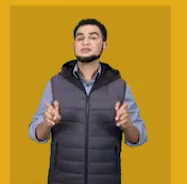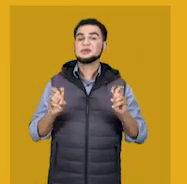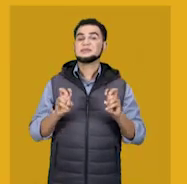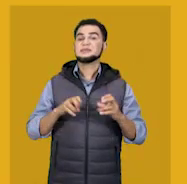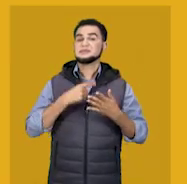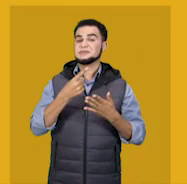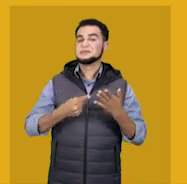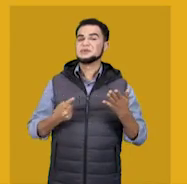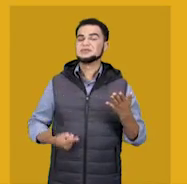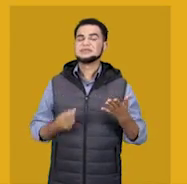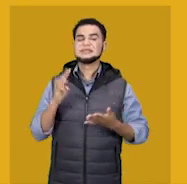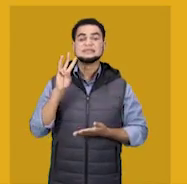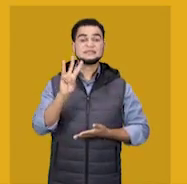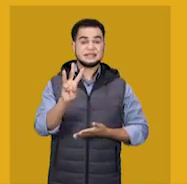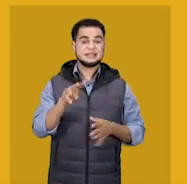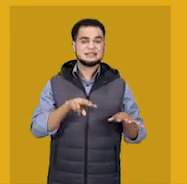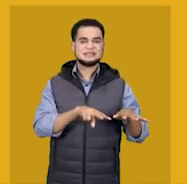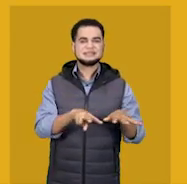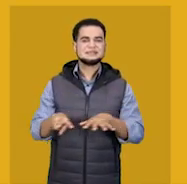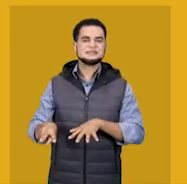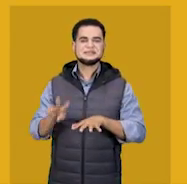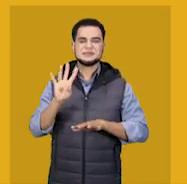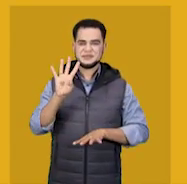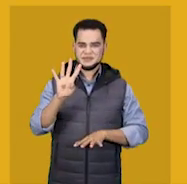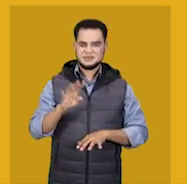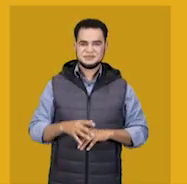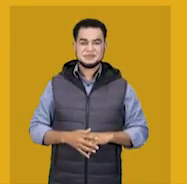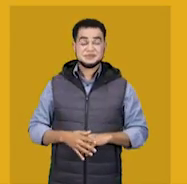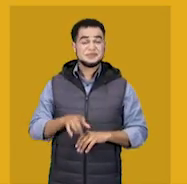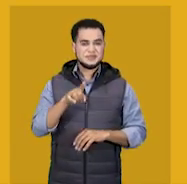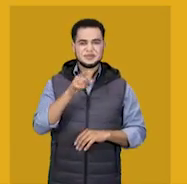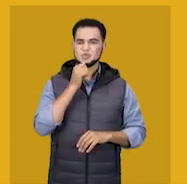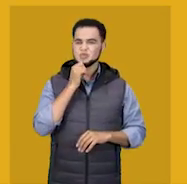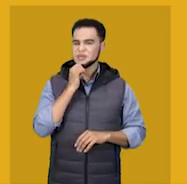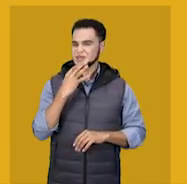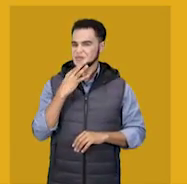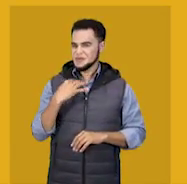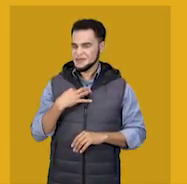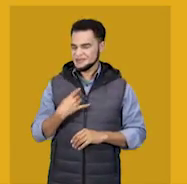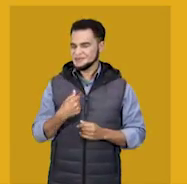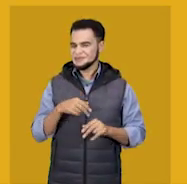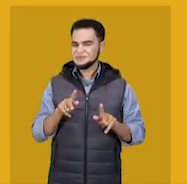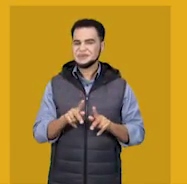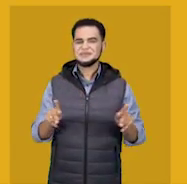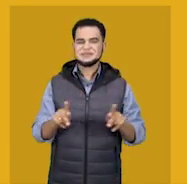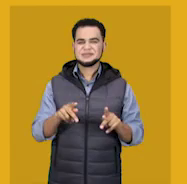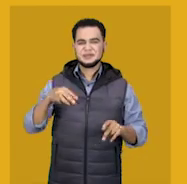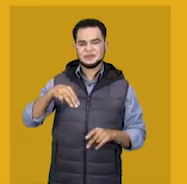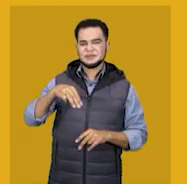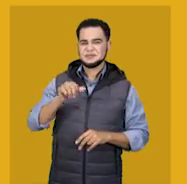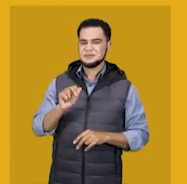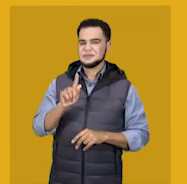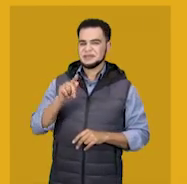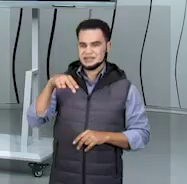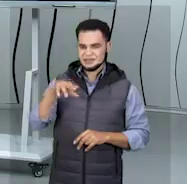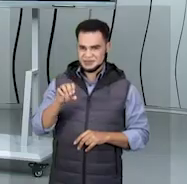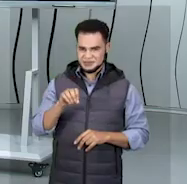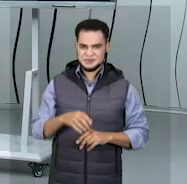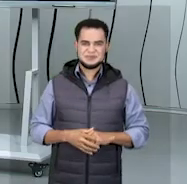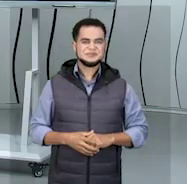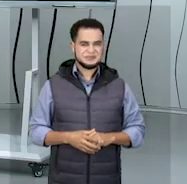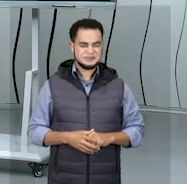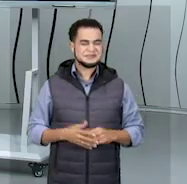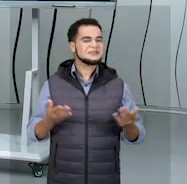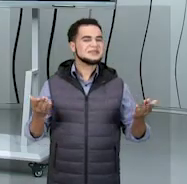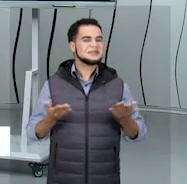PET 3, semana 4. E para você que ainda não me conhece, eu sou o professor Magno Andrade. E hoje,